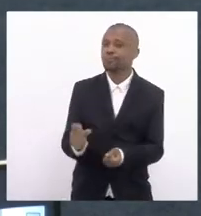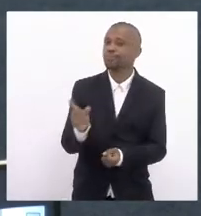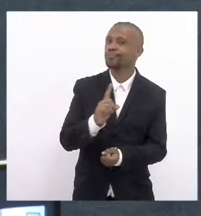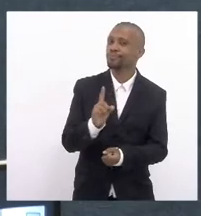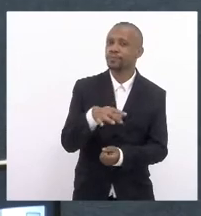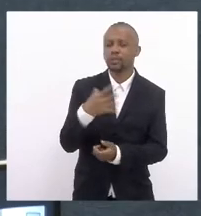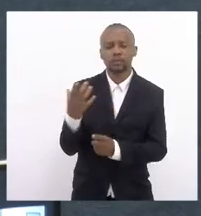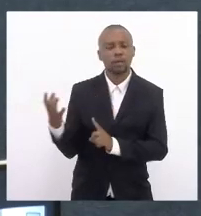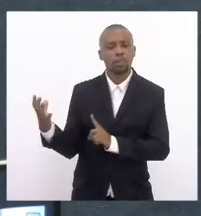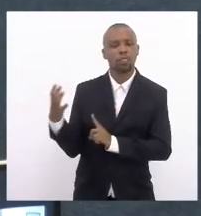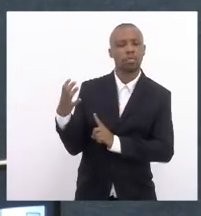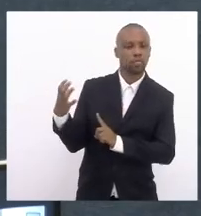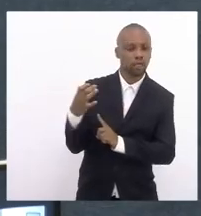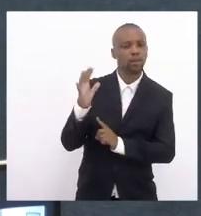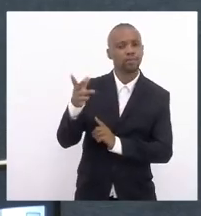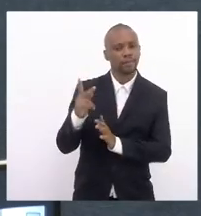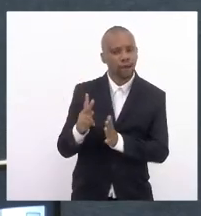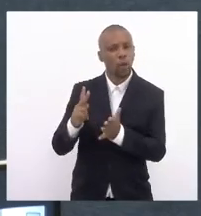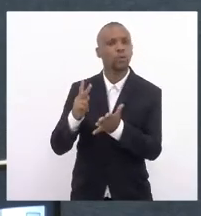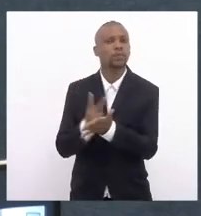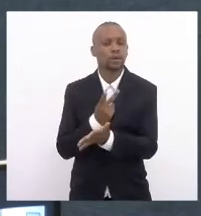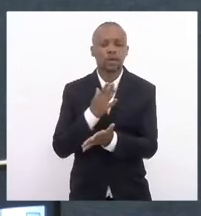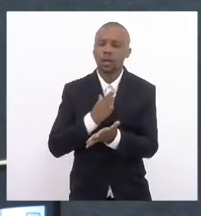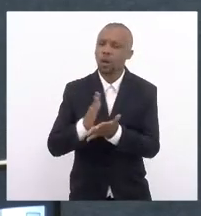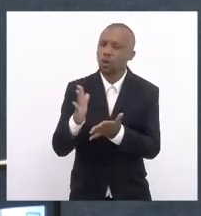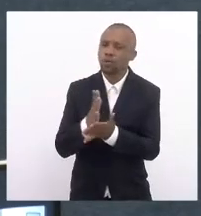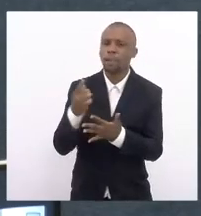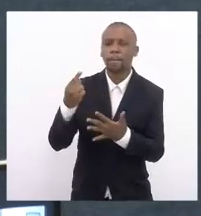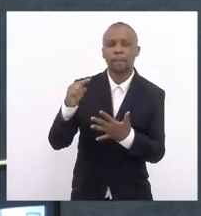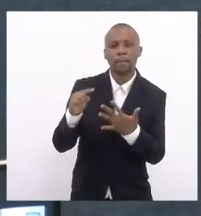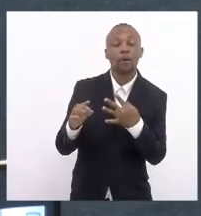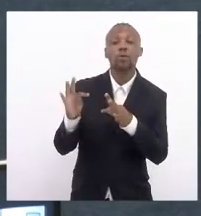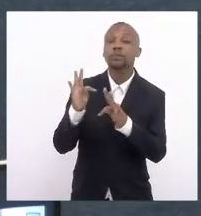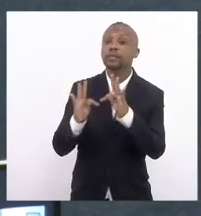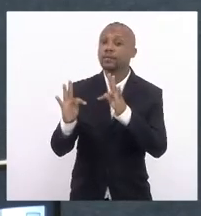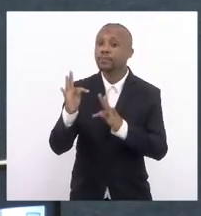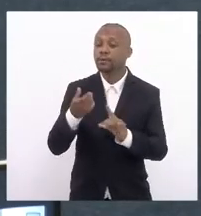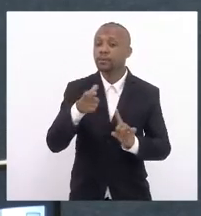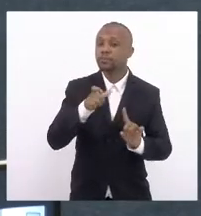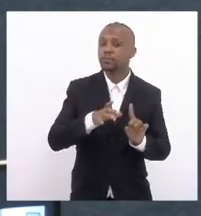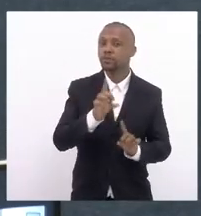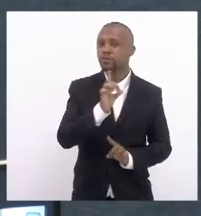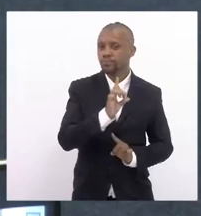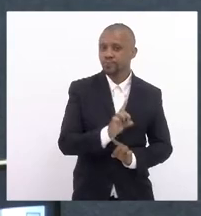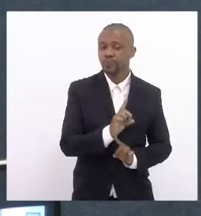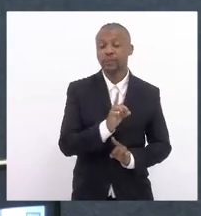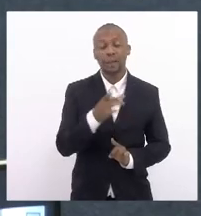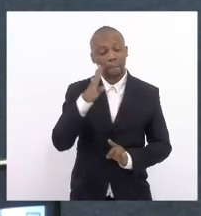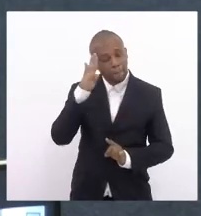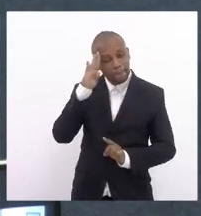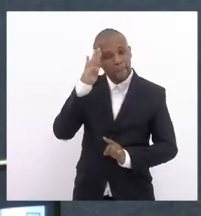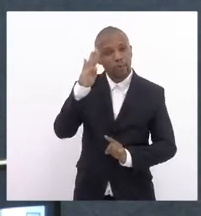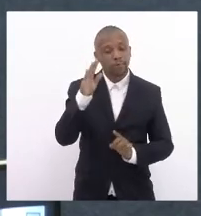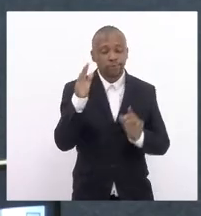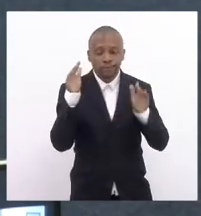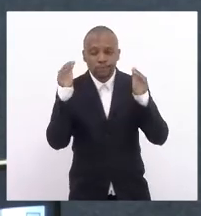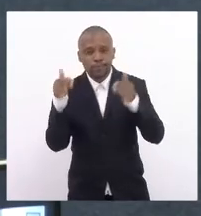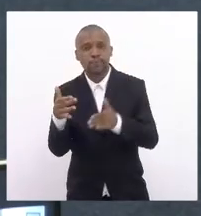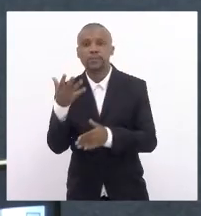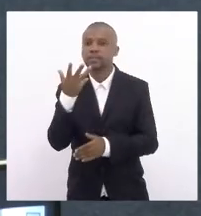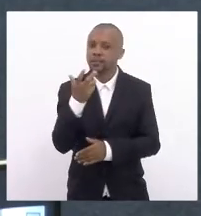e já vem acontecendo em alguns casos, nos tratamentos das pessoas com deficiência, e especialmente das